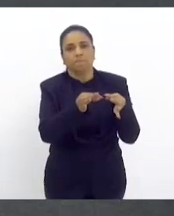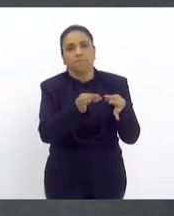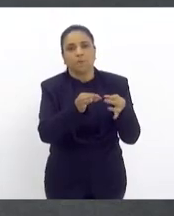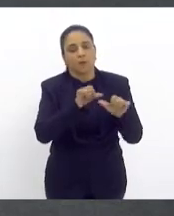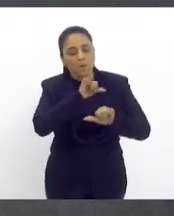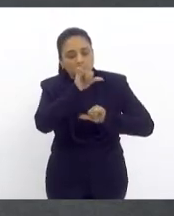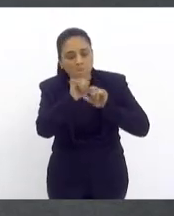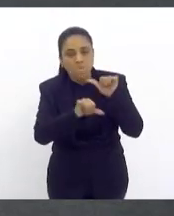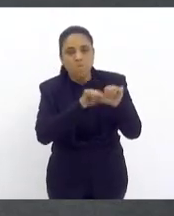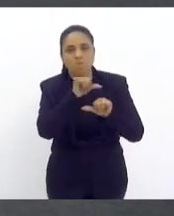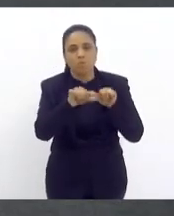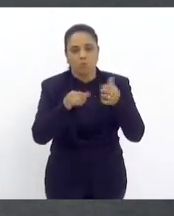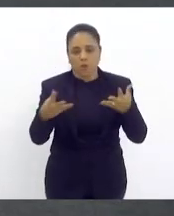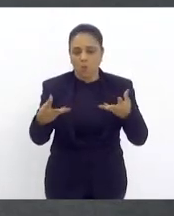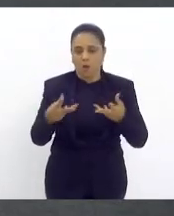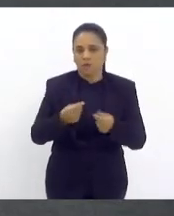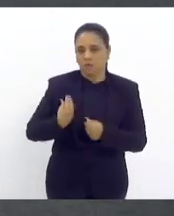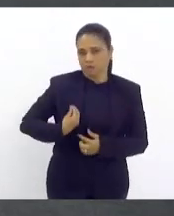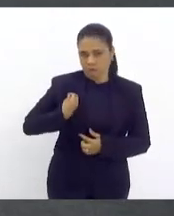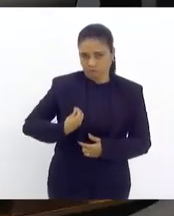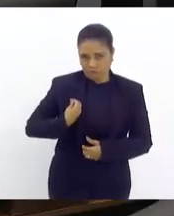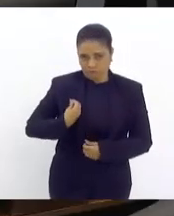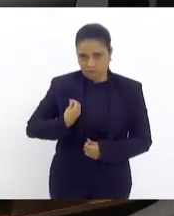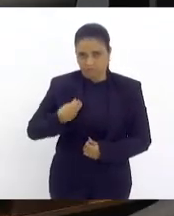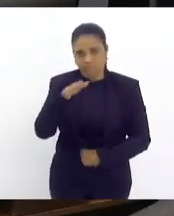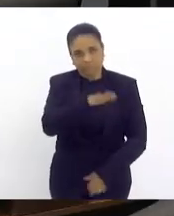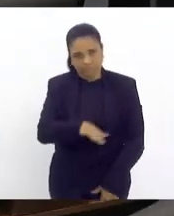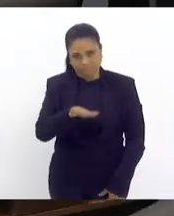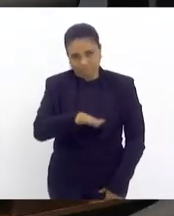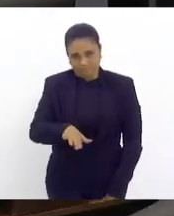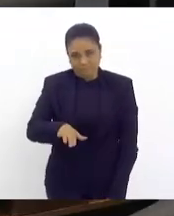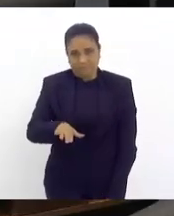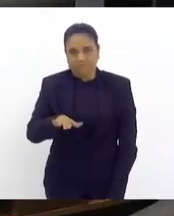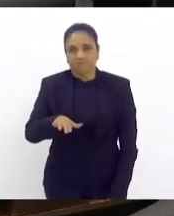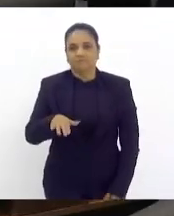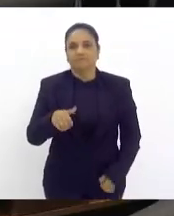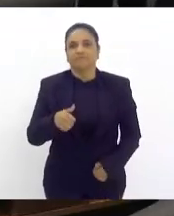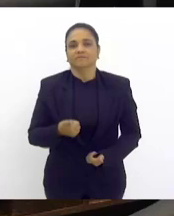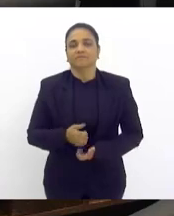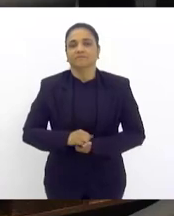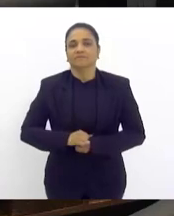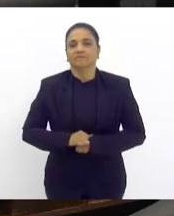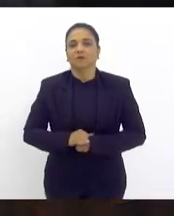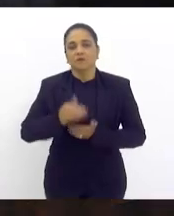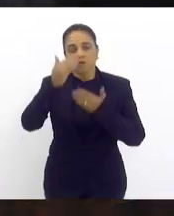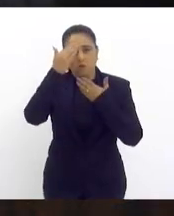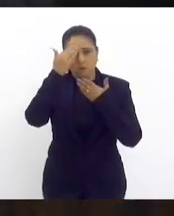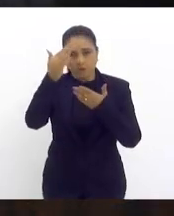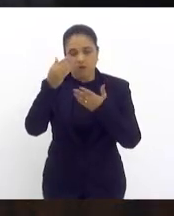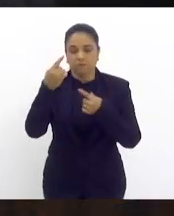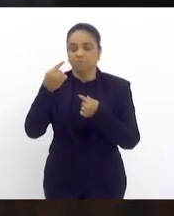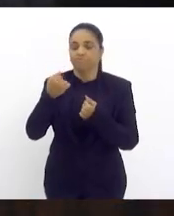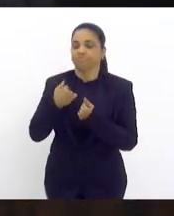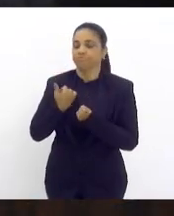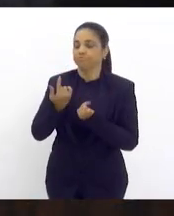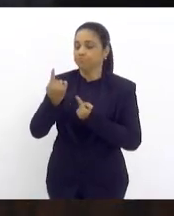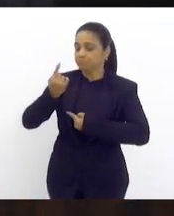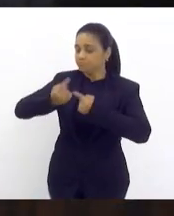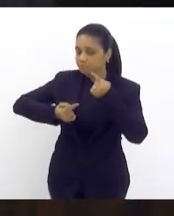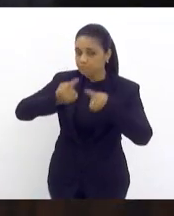muda qualitativamente a vida dessas crianças obrigado para discutir